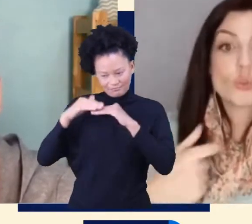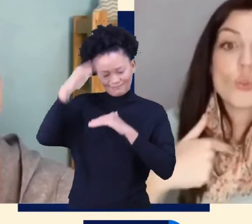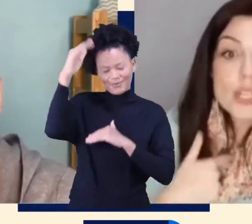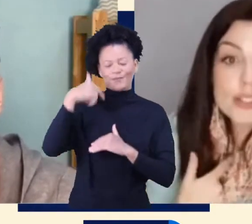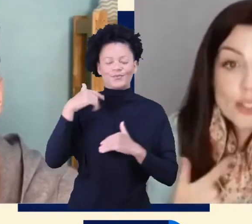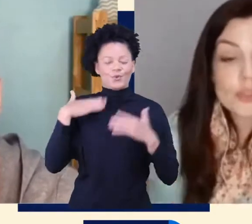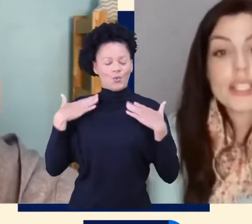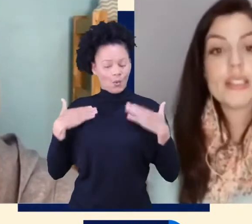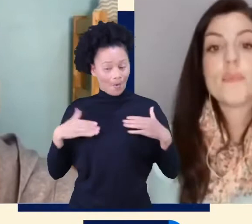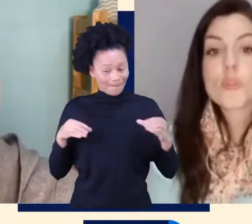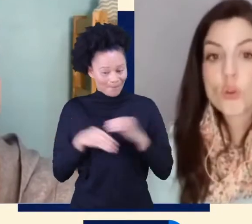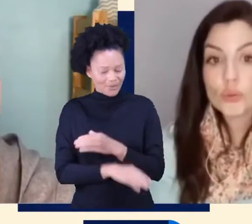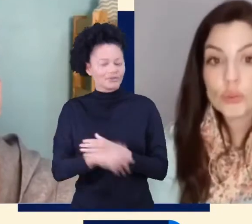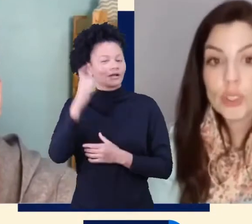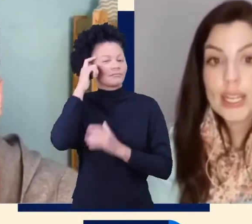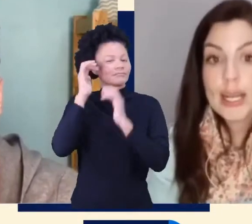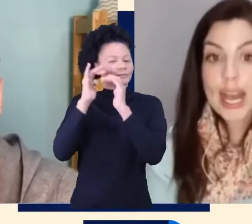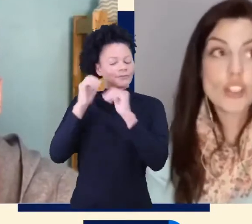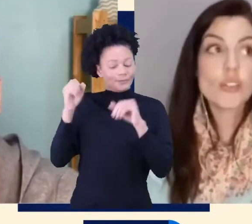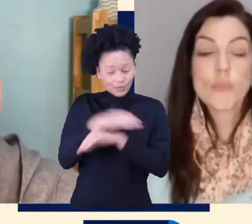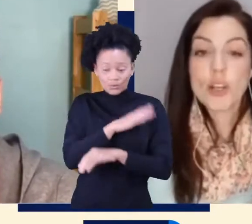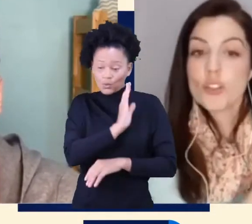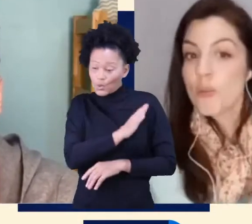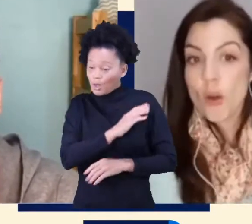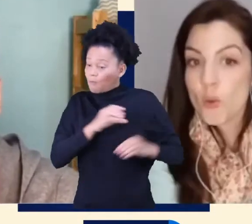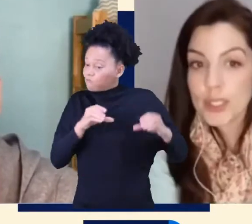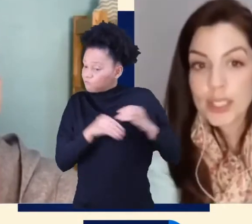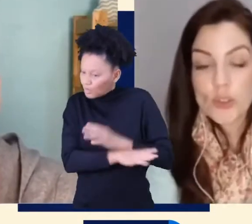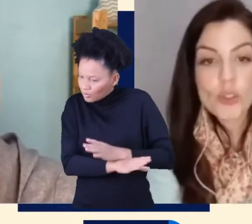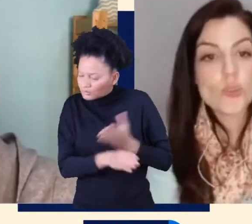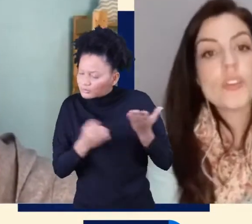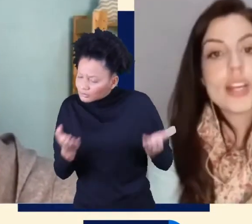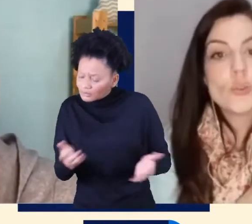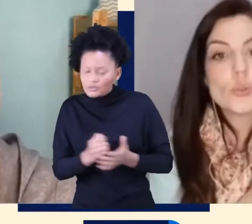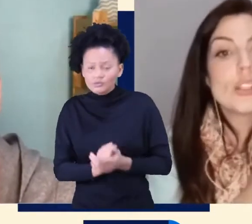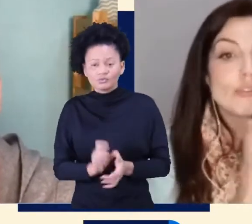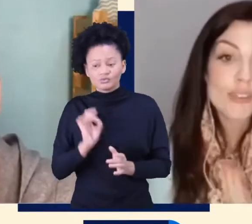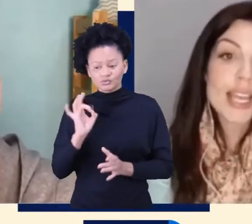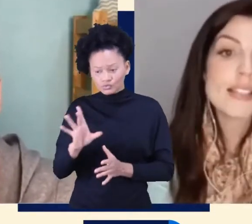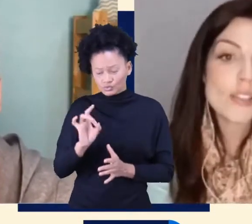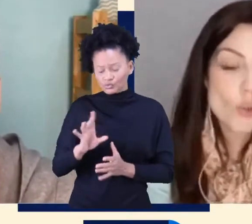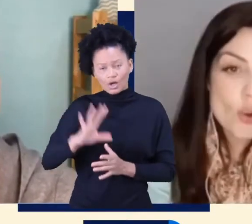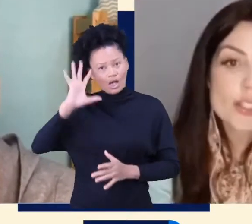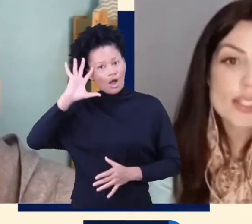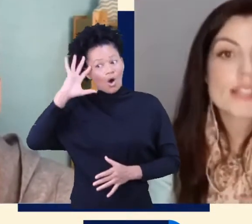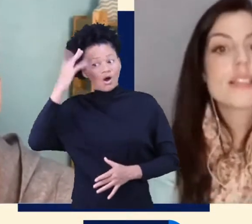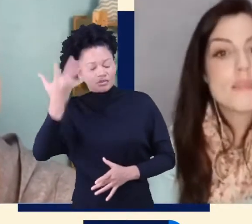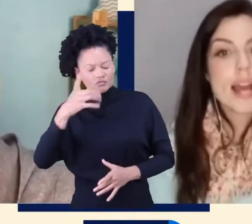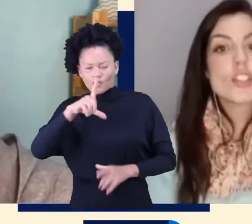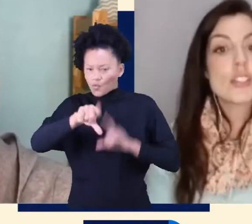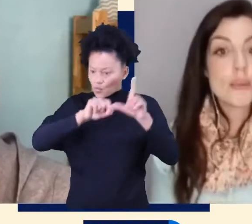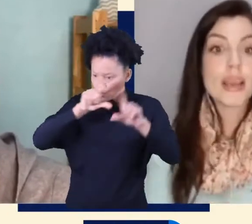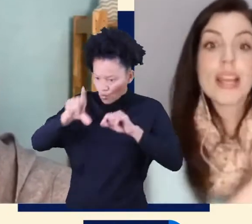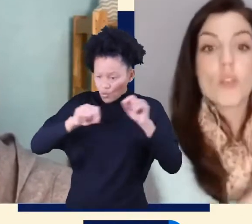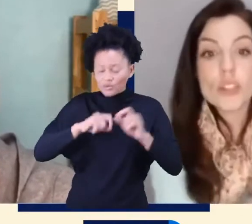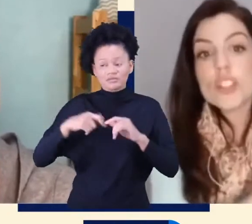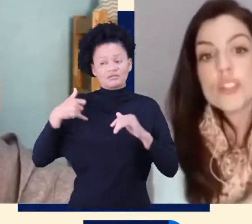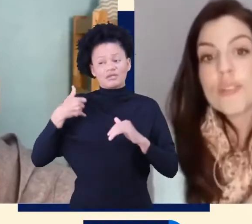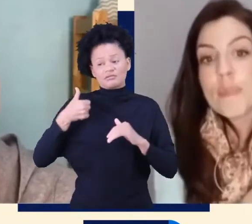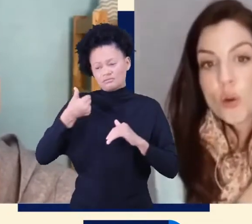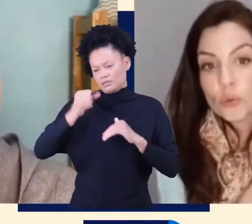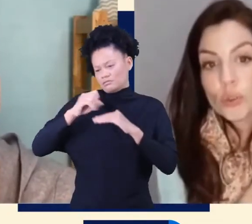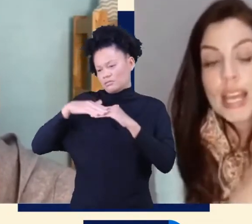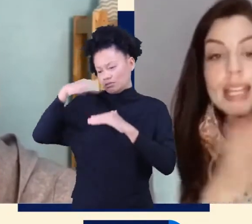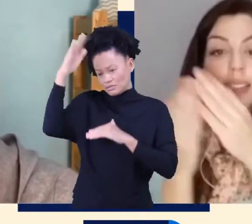estar pronto, o coração tem que estar pronto. A gente só pode tomar algumas decisões quando é adulto. E ver essas coisas, essas imagens, também é quando a